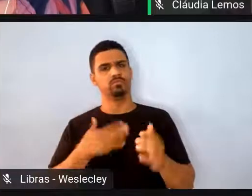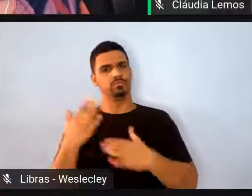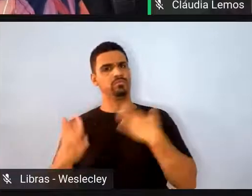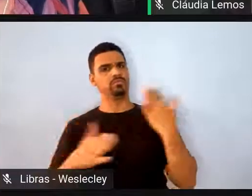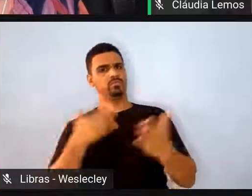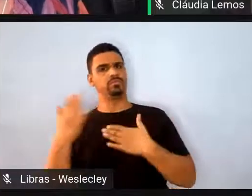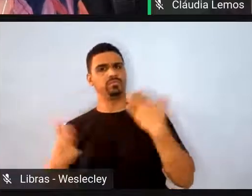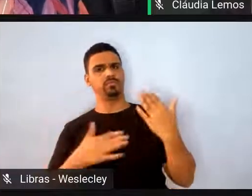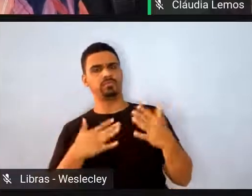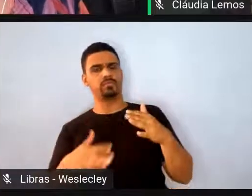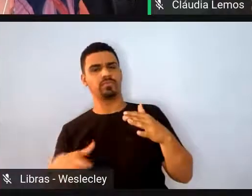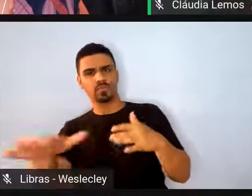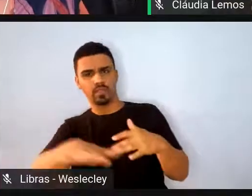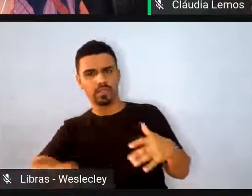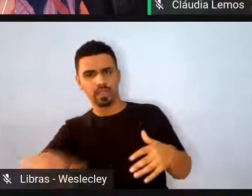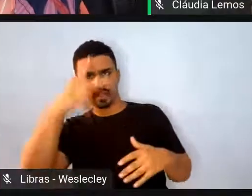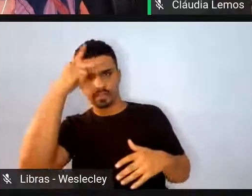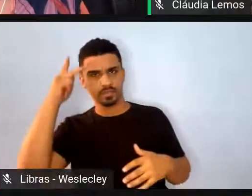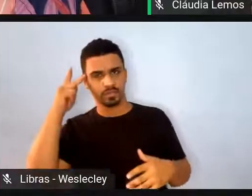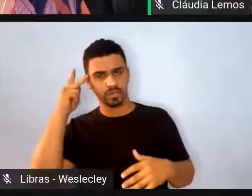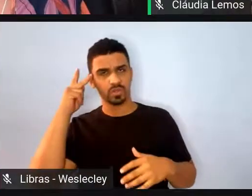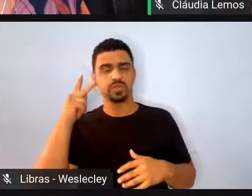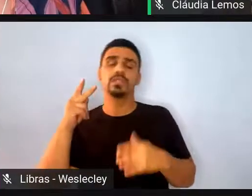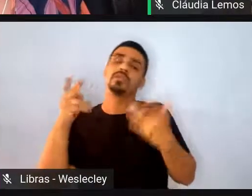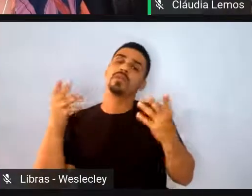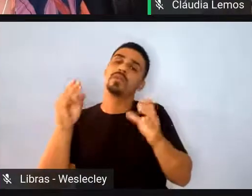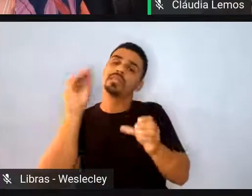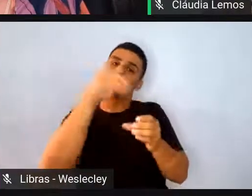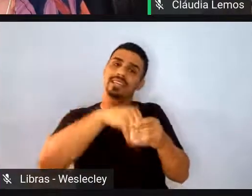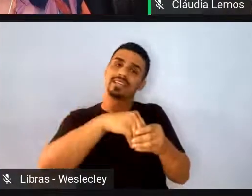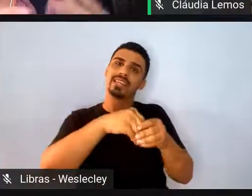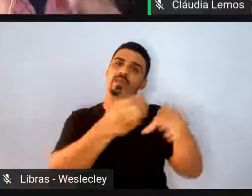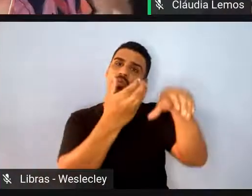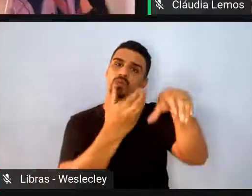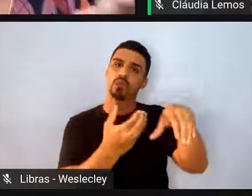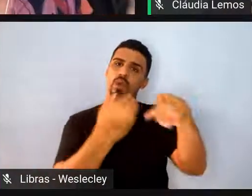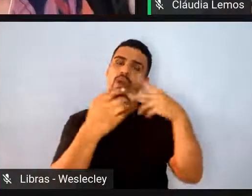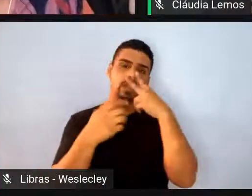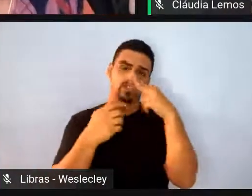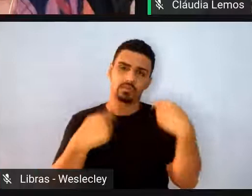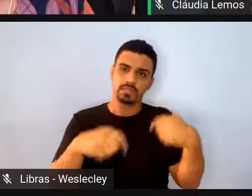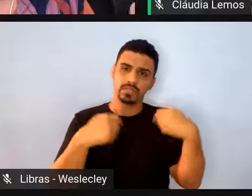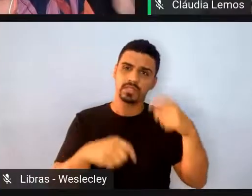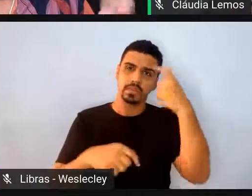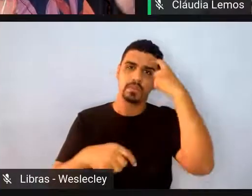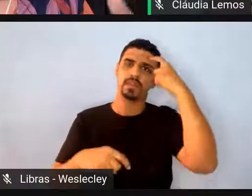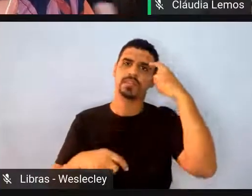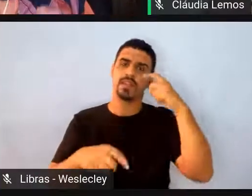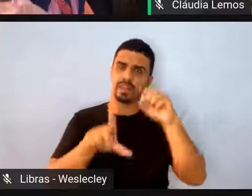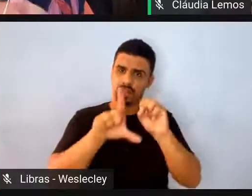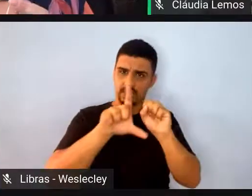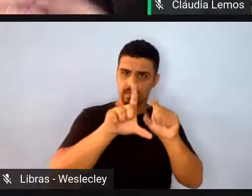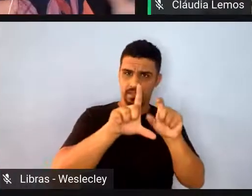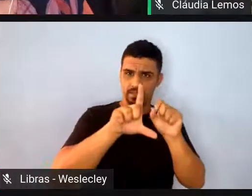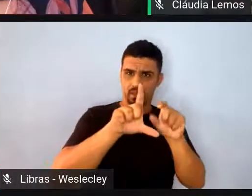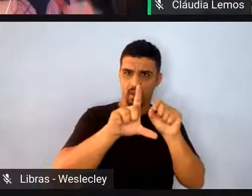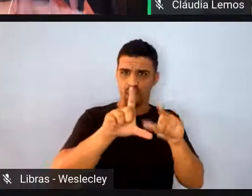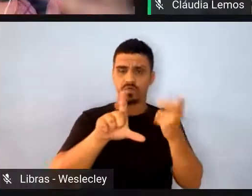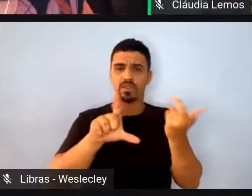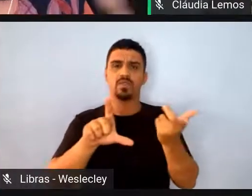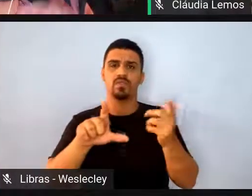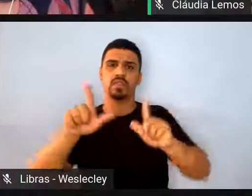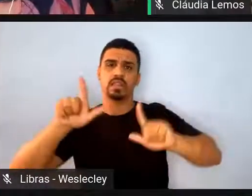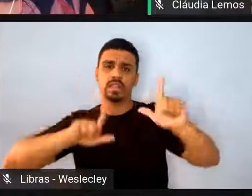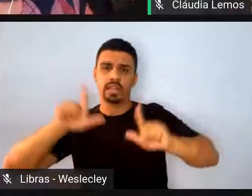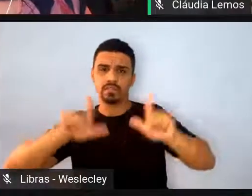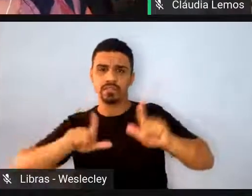acho que é algo a se pensar nos parlamentos, de que se as transmissões ao vivo, pela televisão, ou em vídeo,